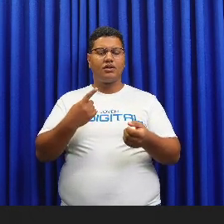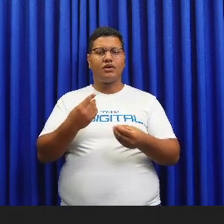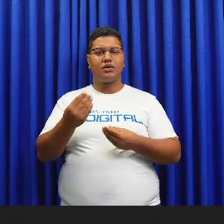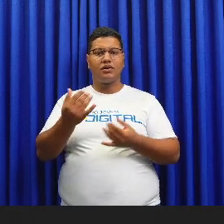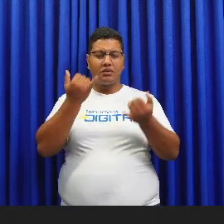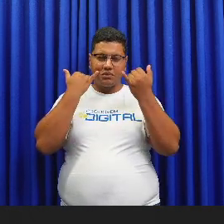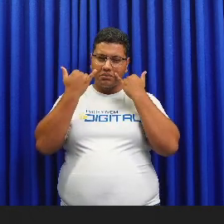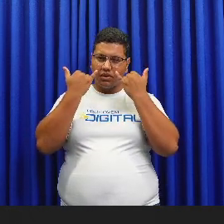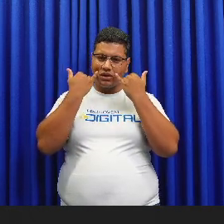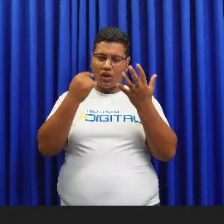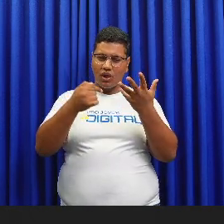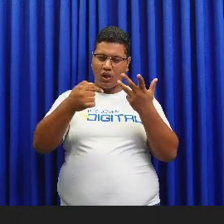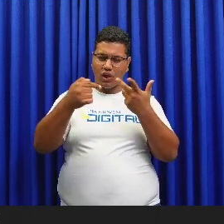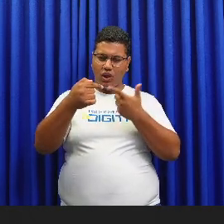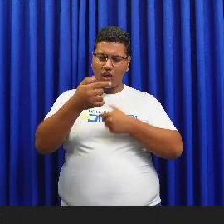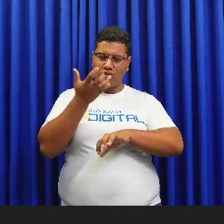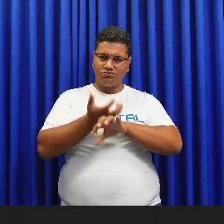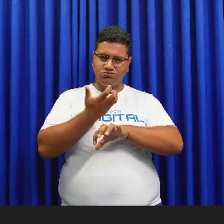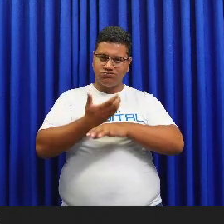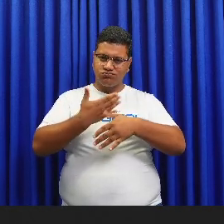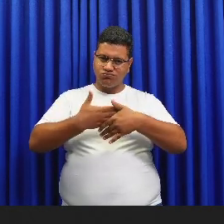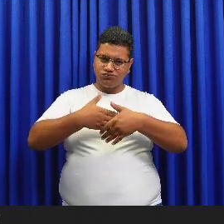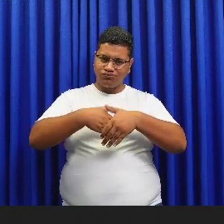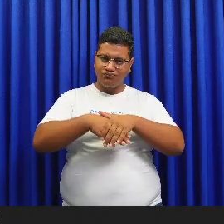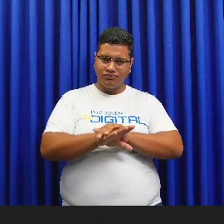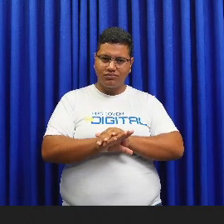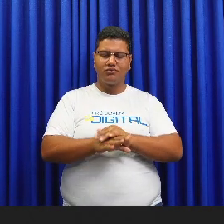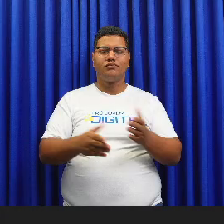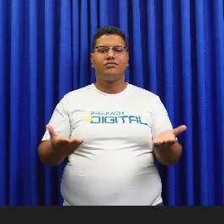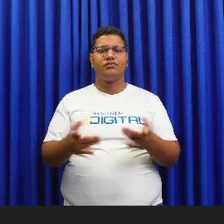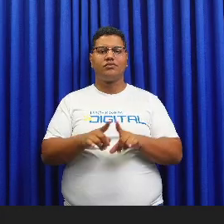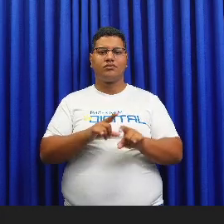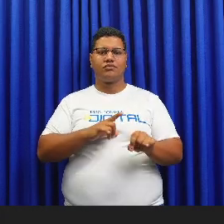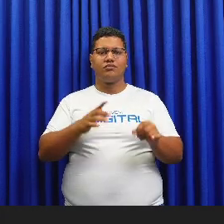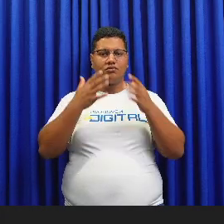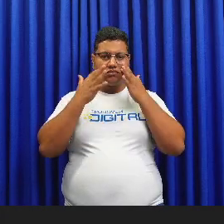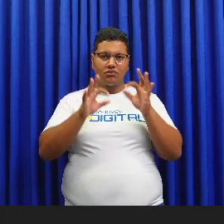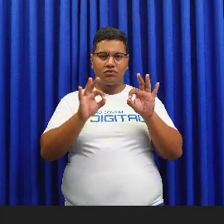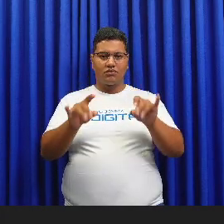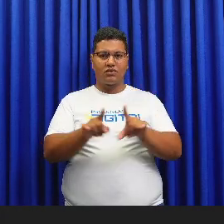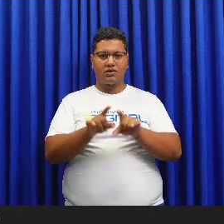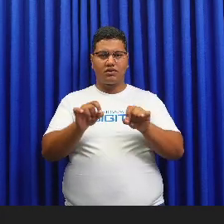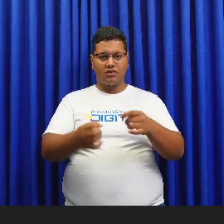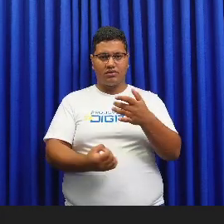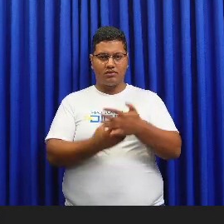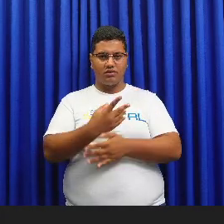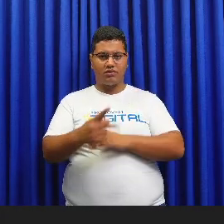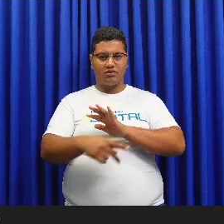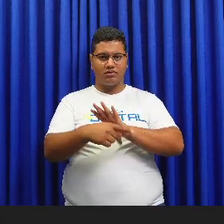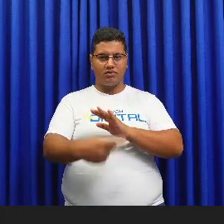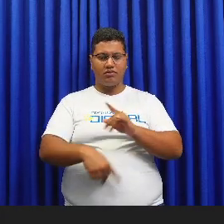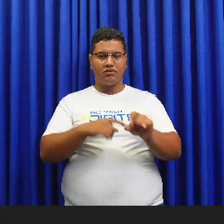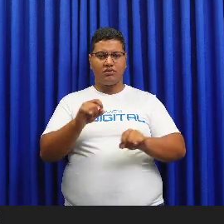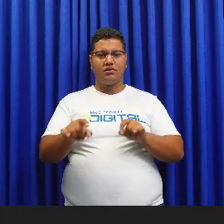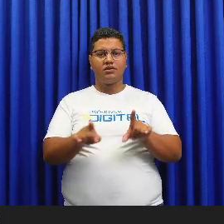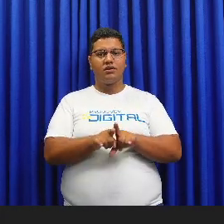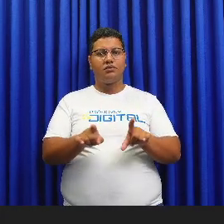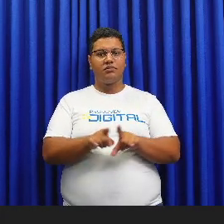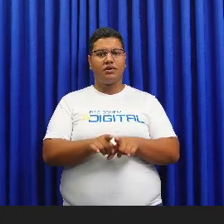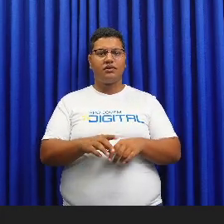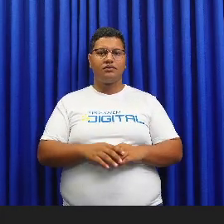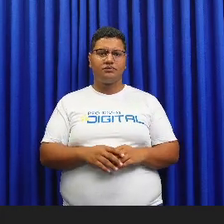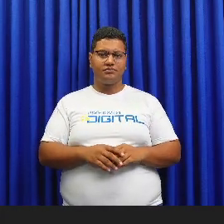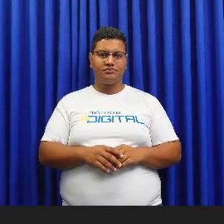guardar todo o seu material. Eu acredito que você já deve ter visto a aula sobre criar um portfólio. E